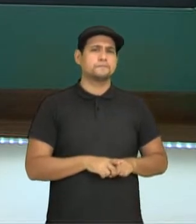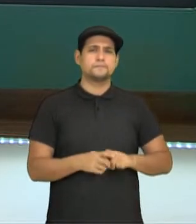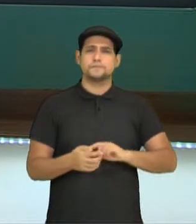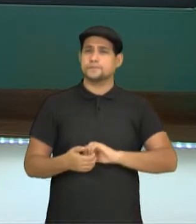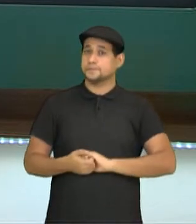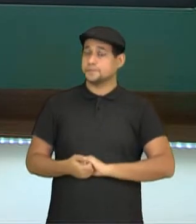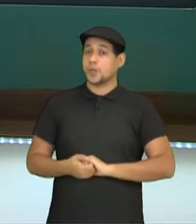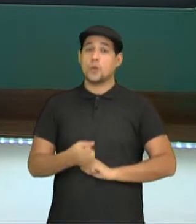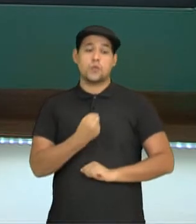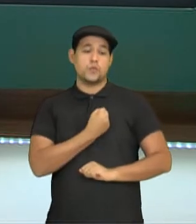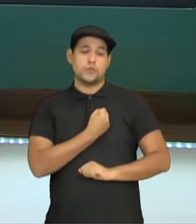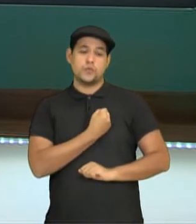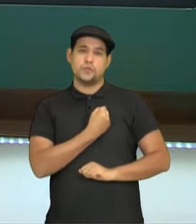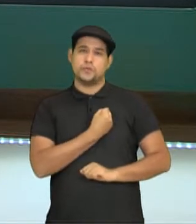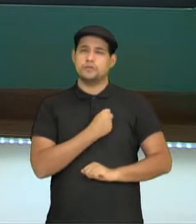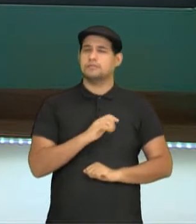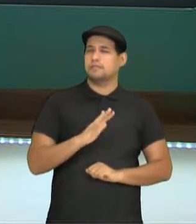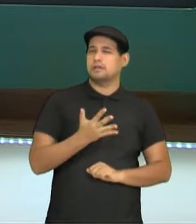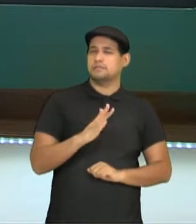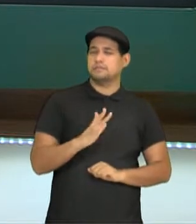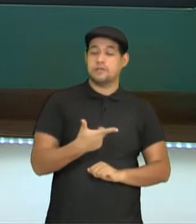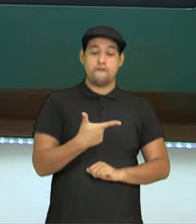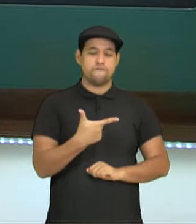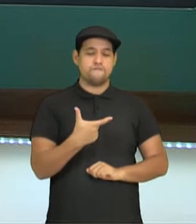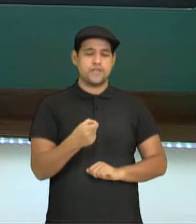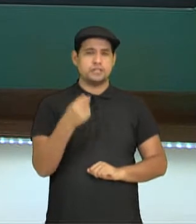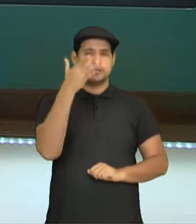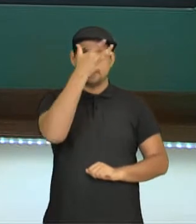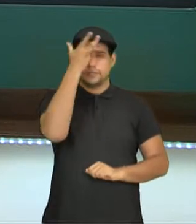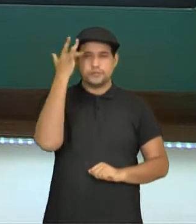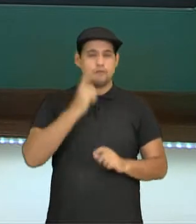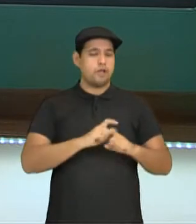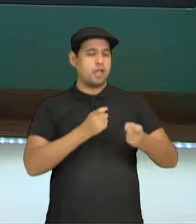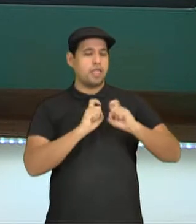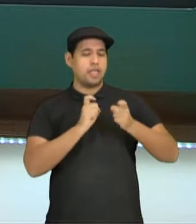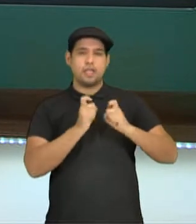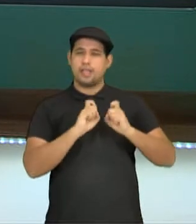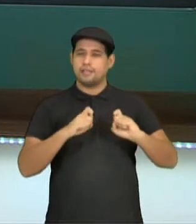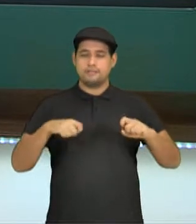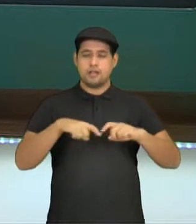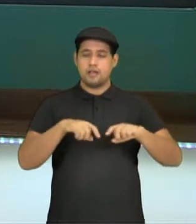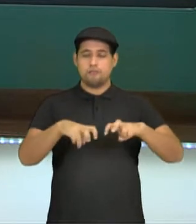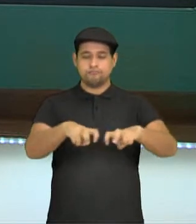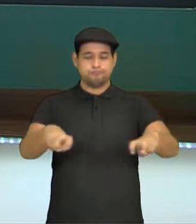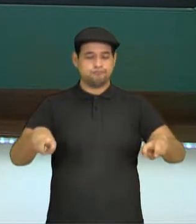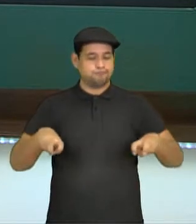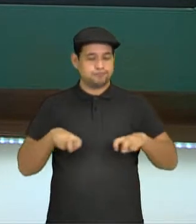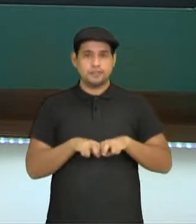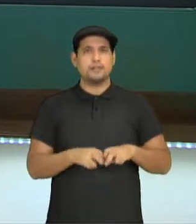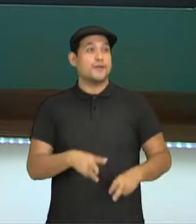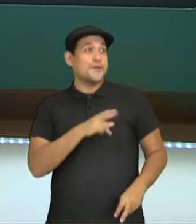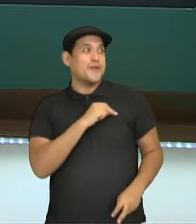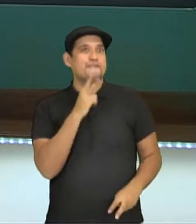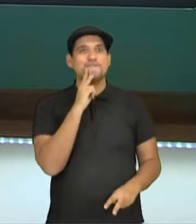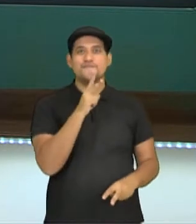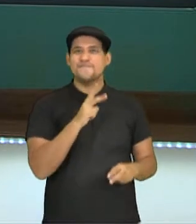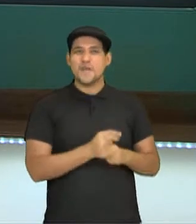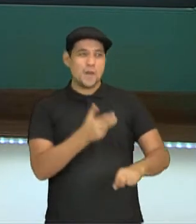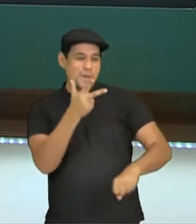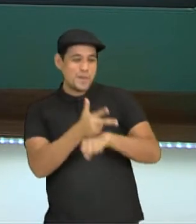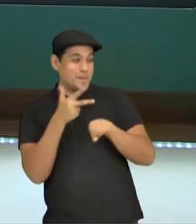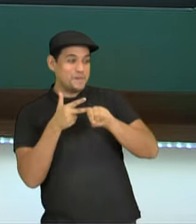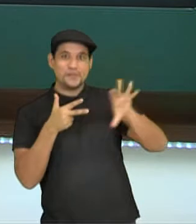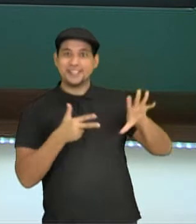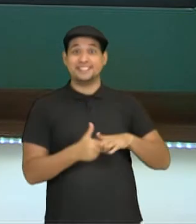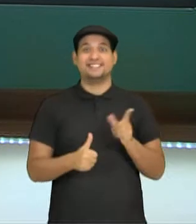Aquele número ali de mais ou menos 20 pessoas reunidas, né? Imagina, nossa, vamos ver uma